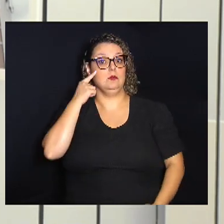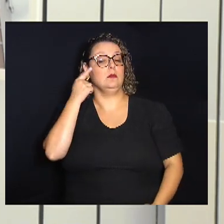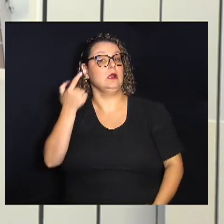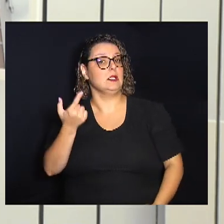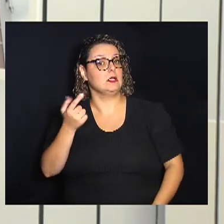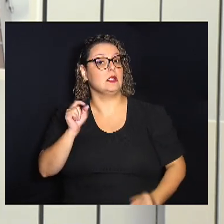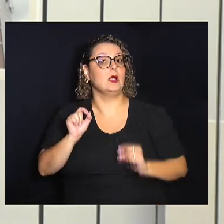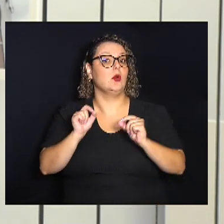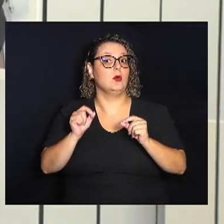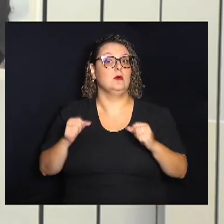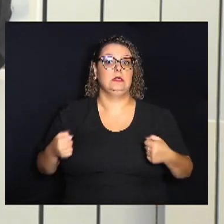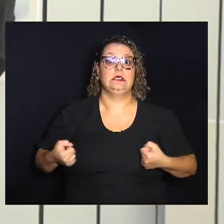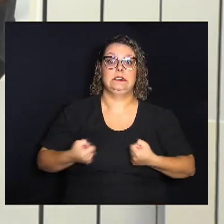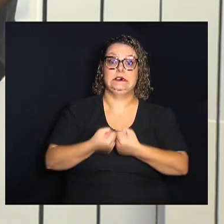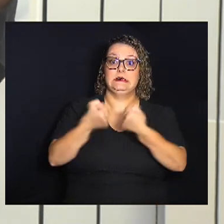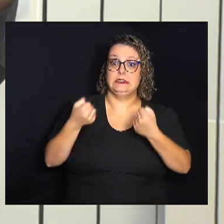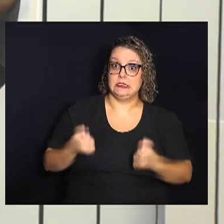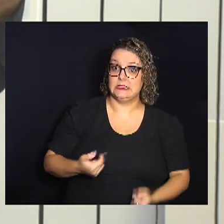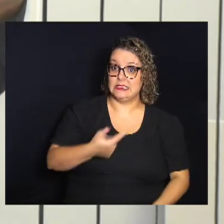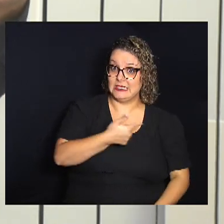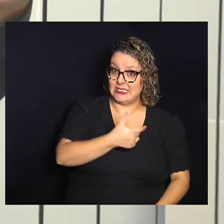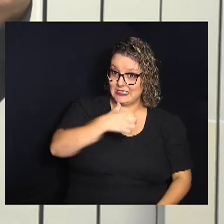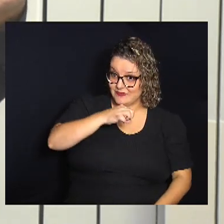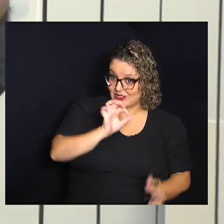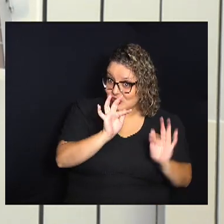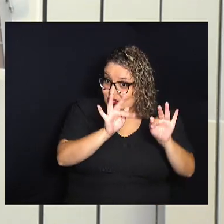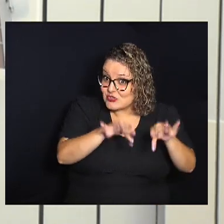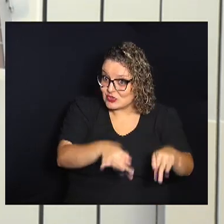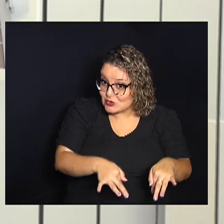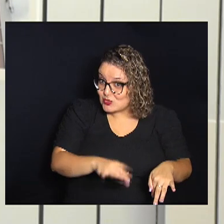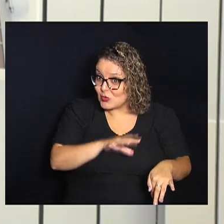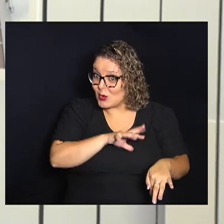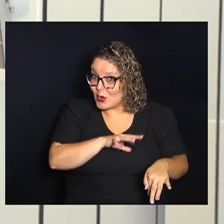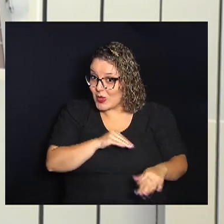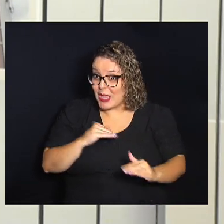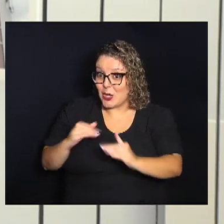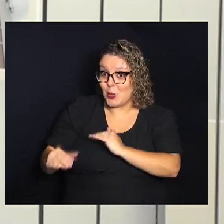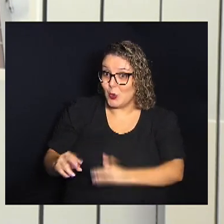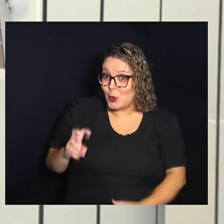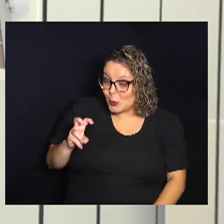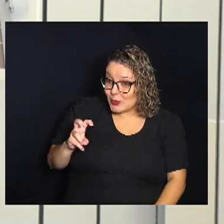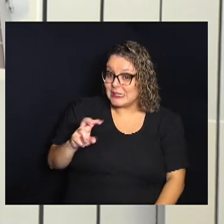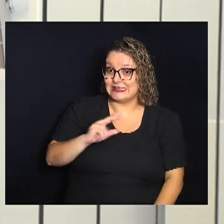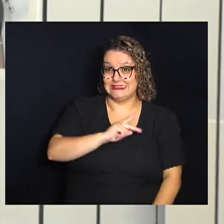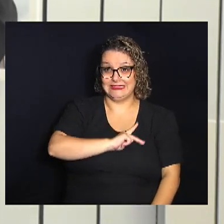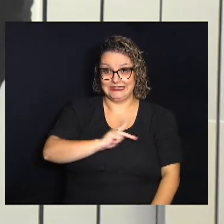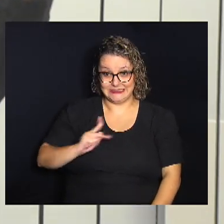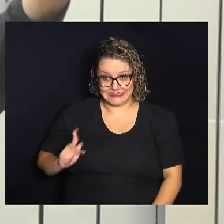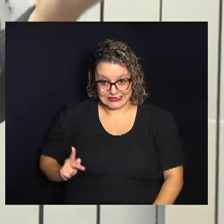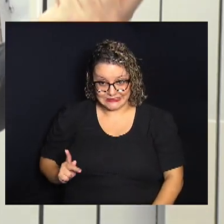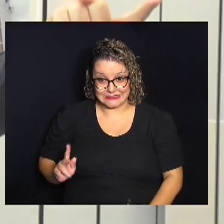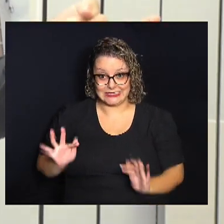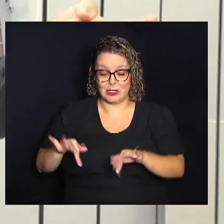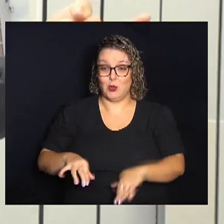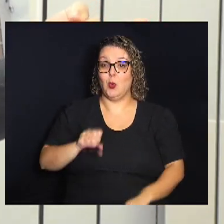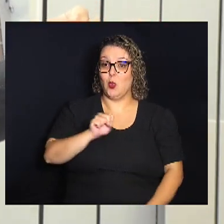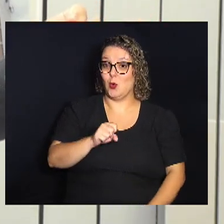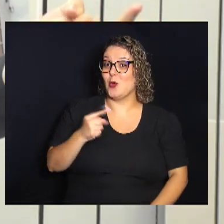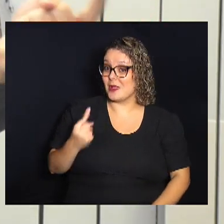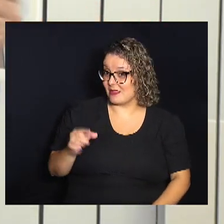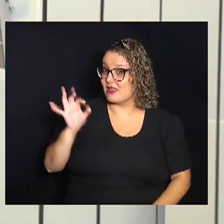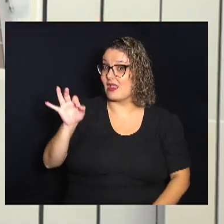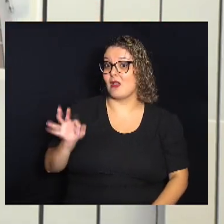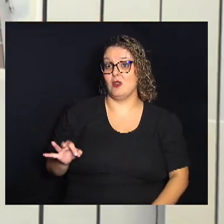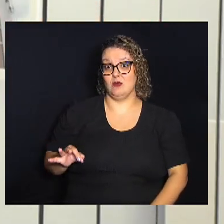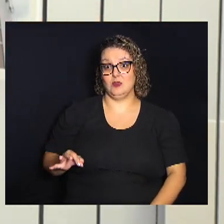foi o confronto. 29 finalizações do Corinthians contra 5 da Ponte, terminou com 81% de posse